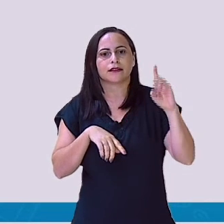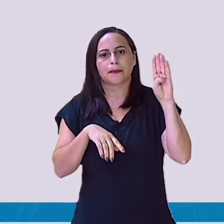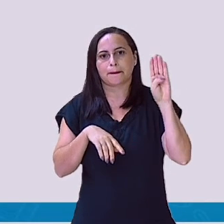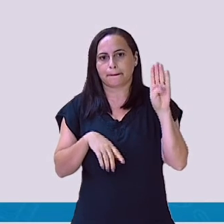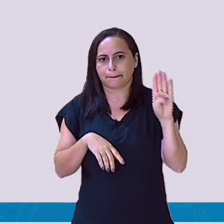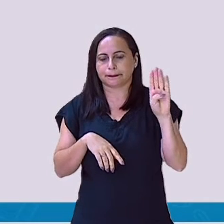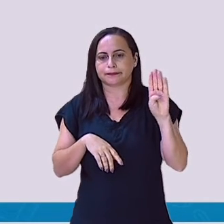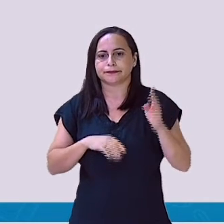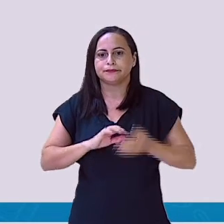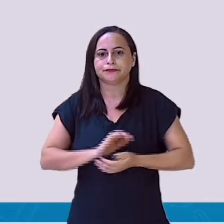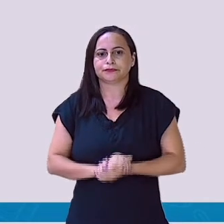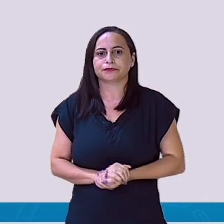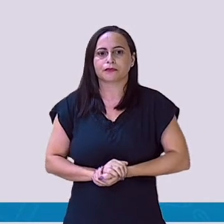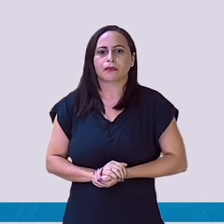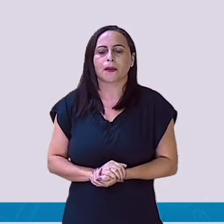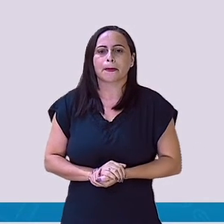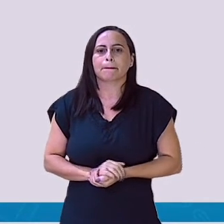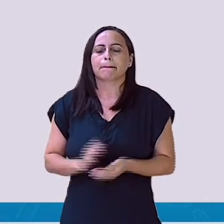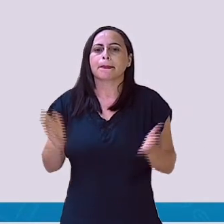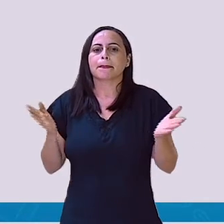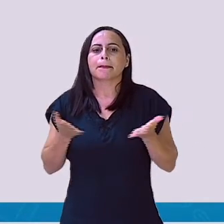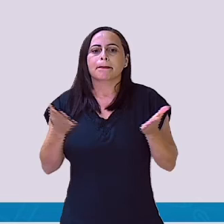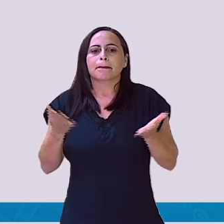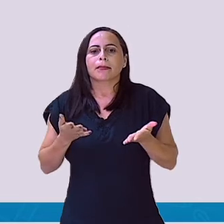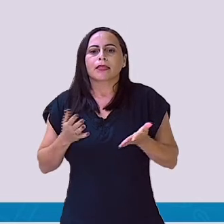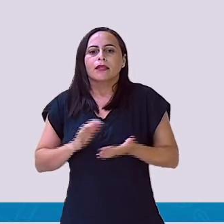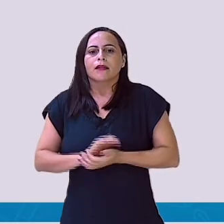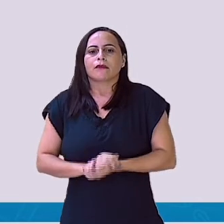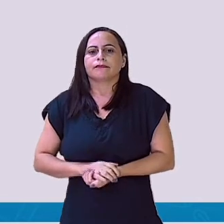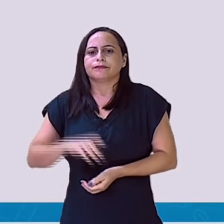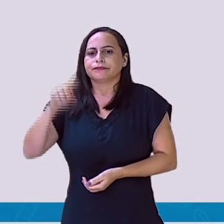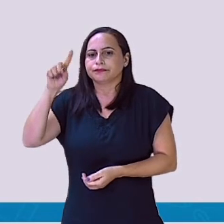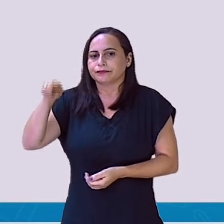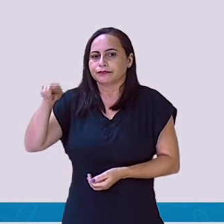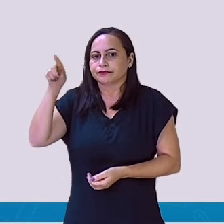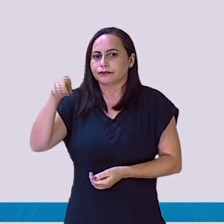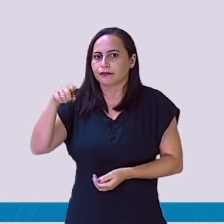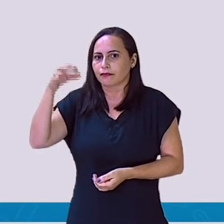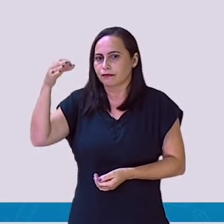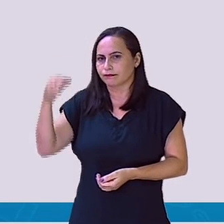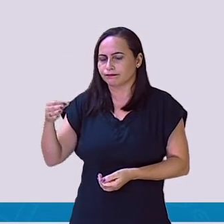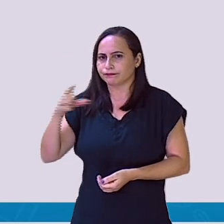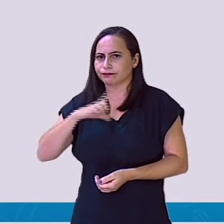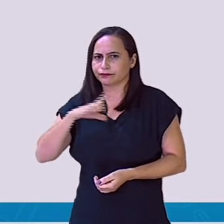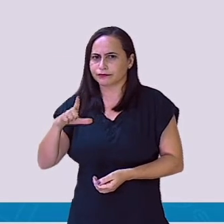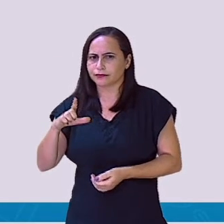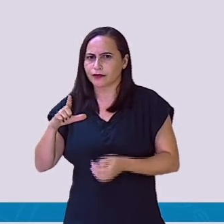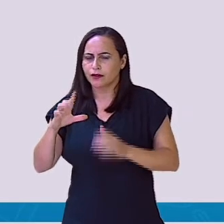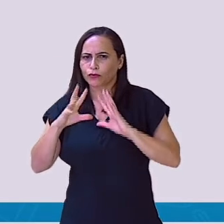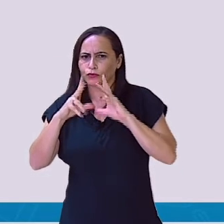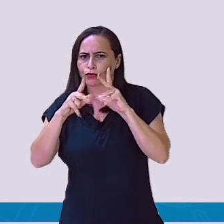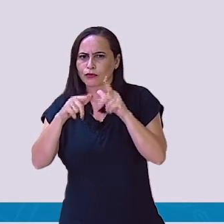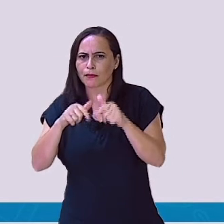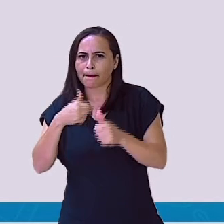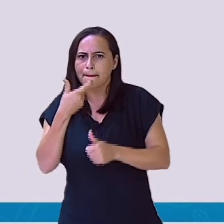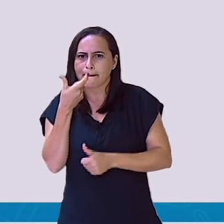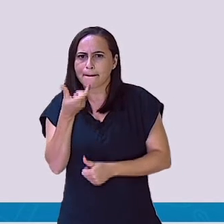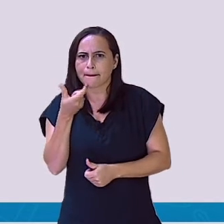Marque a opção em que todas as palavras possuem dígrafo. Agora o dígrafo.